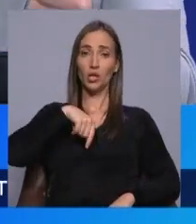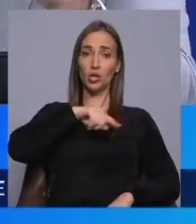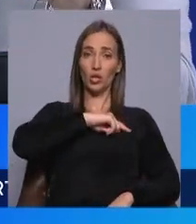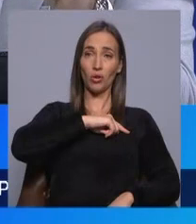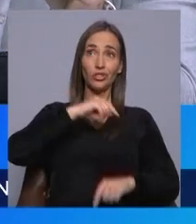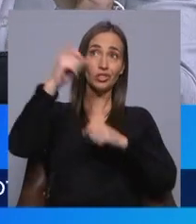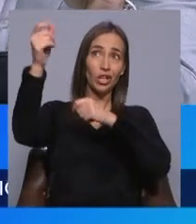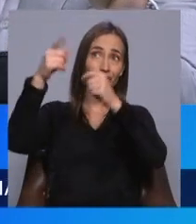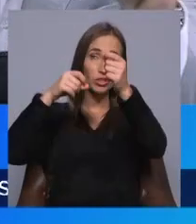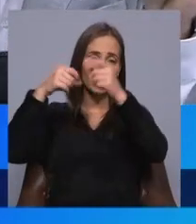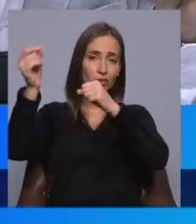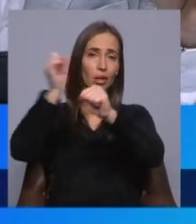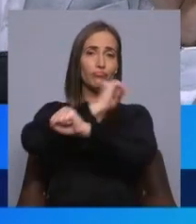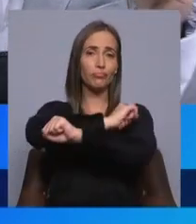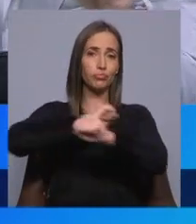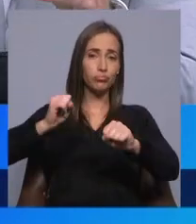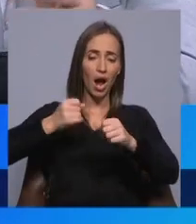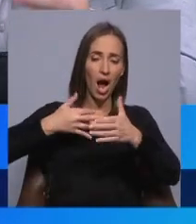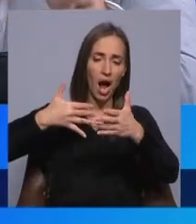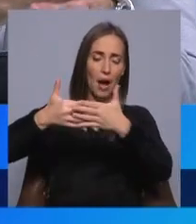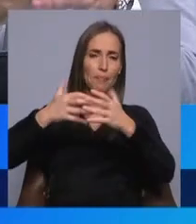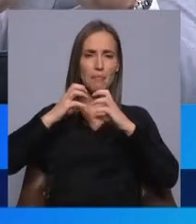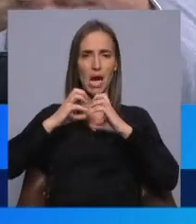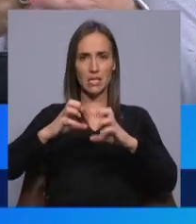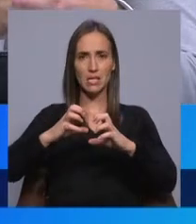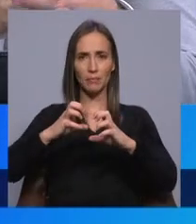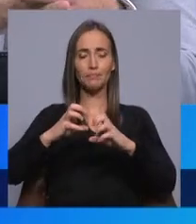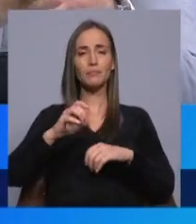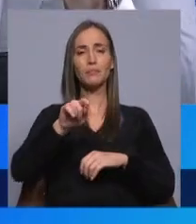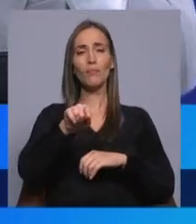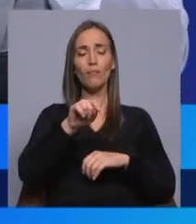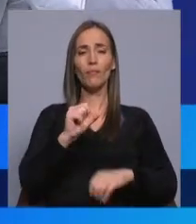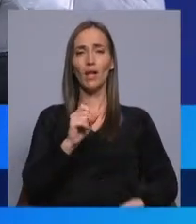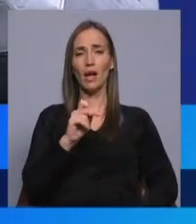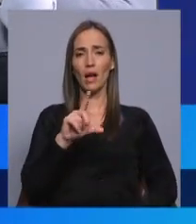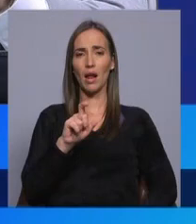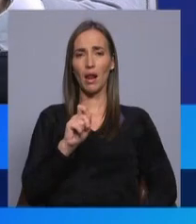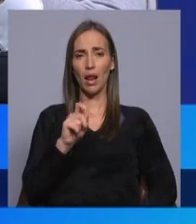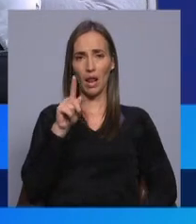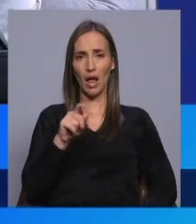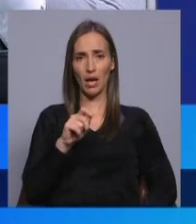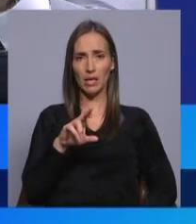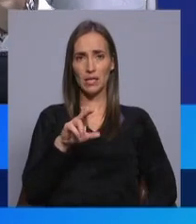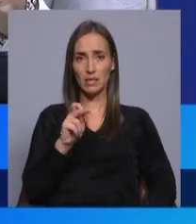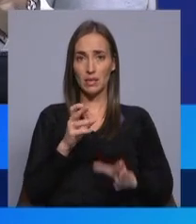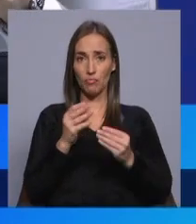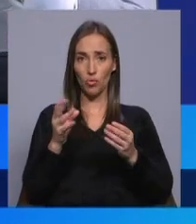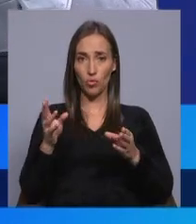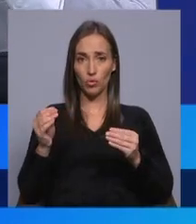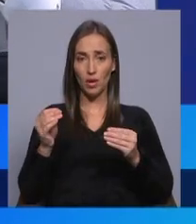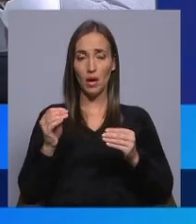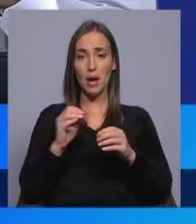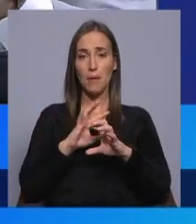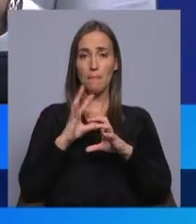que explode tivermos uma grande concentração de massa, neste caso foi um enxame de galáxias, então esse enxame de galáxias, a massa desse enxame de